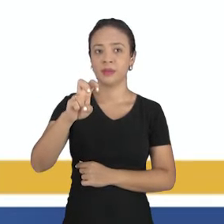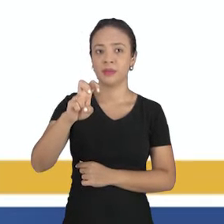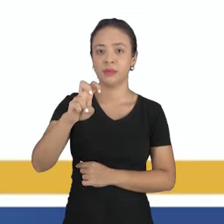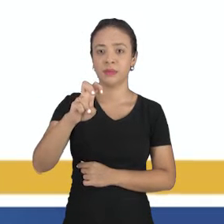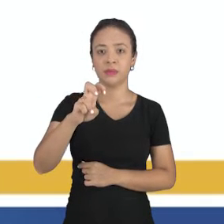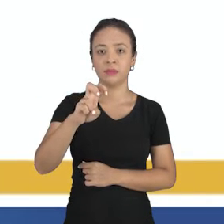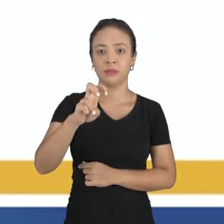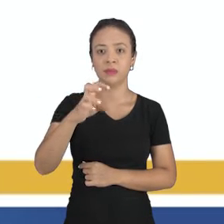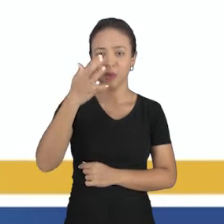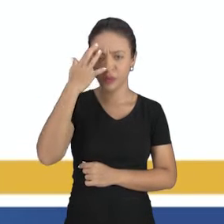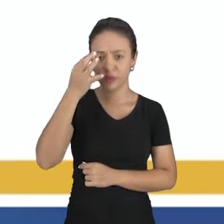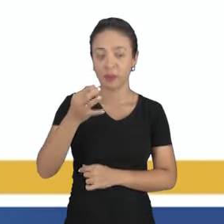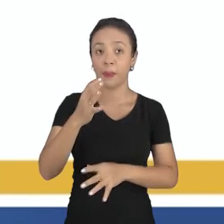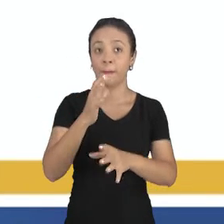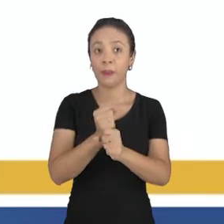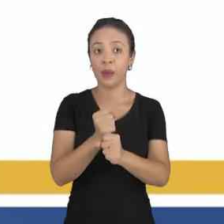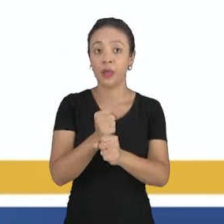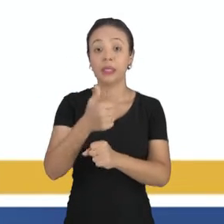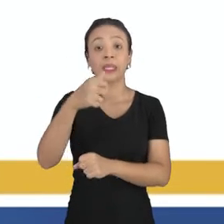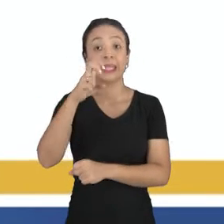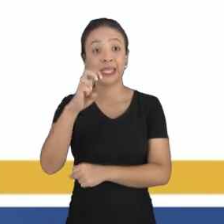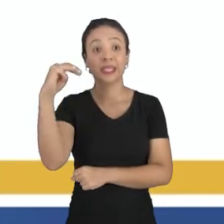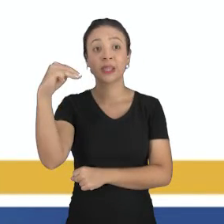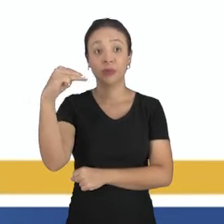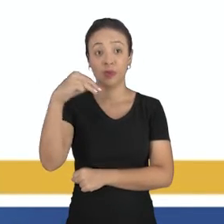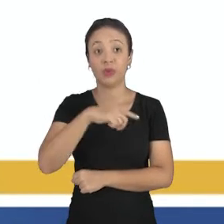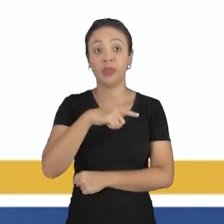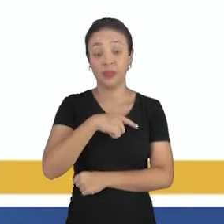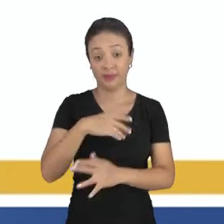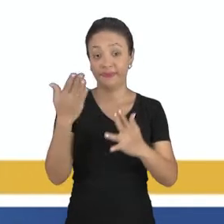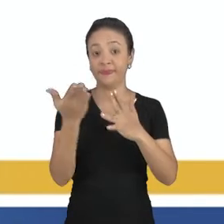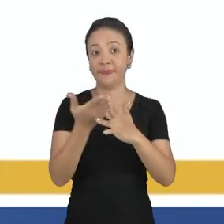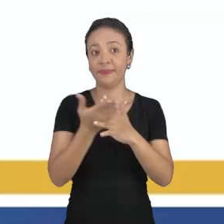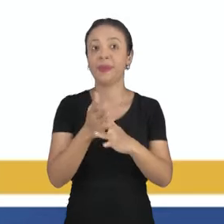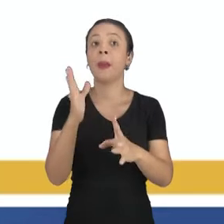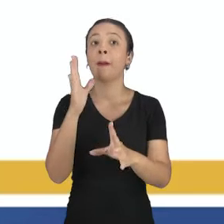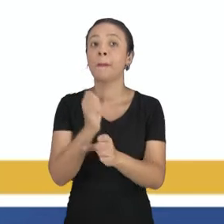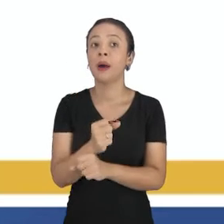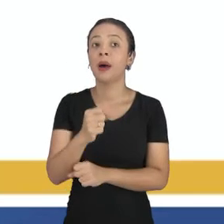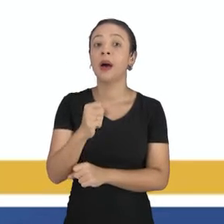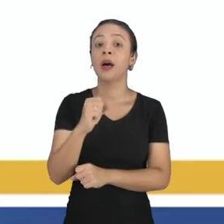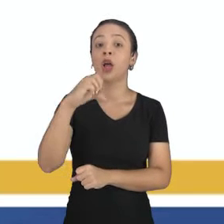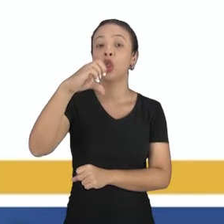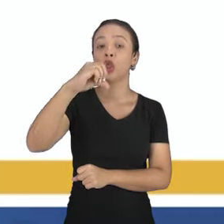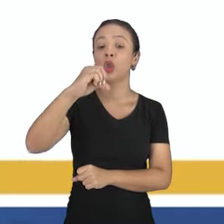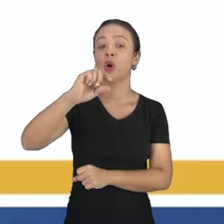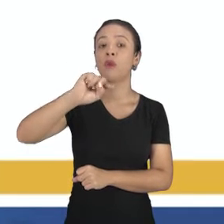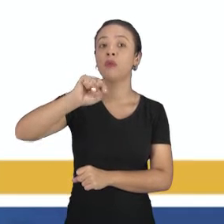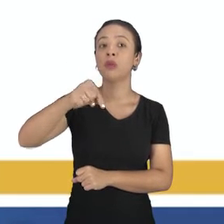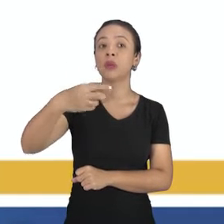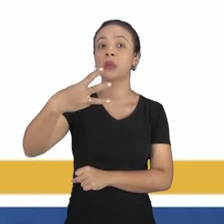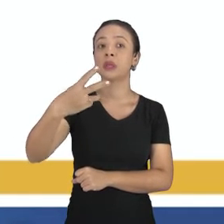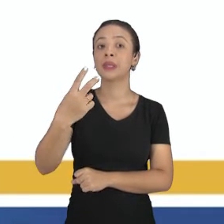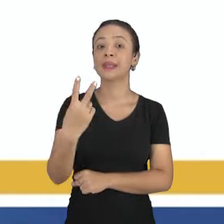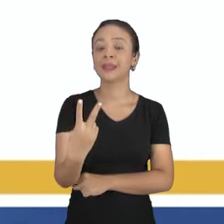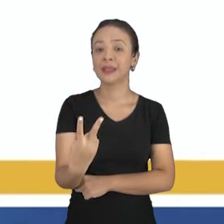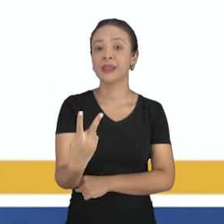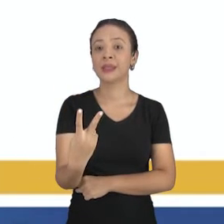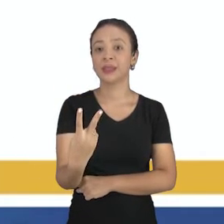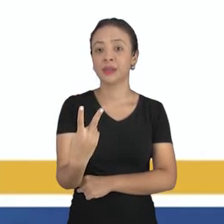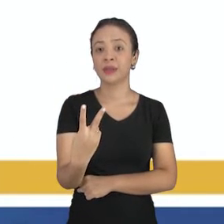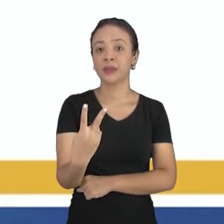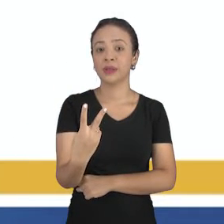É né mas os 15 minutos de intervalo mais os 9 minutos